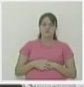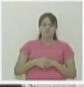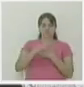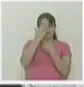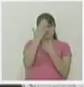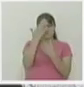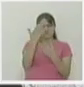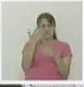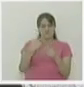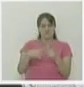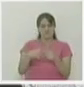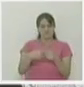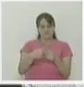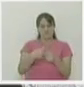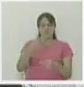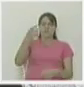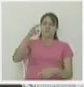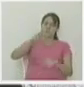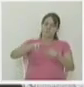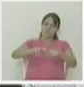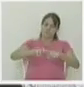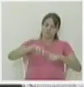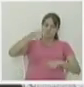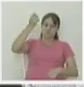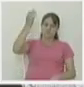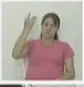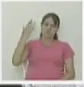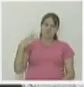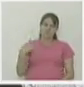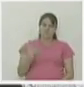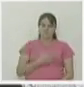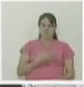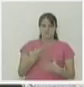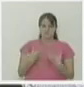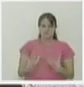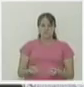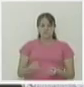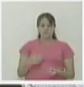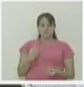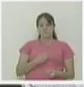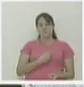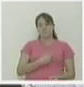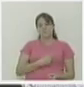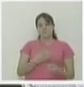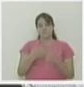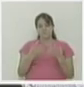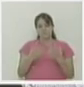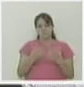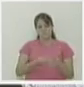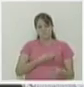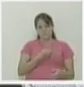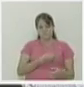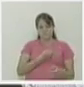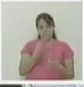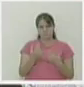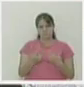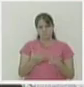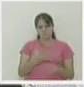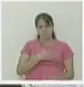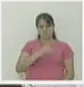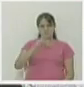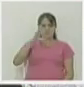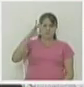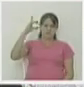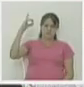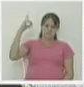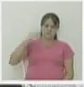da graça, da dignidade que nós recebemos, nós queremos viver como